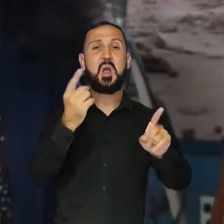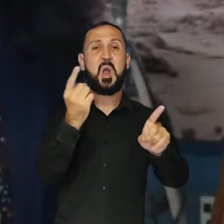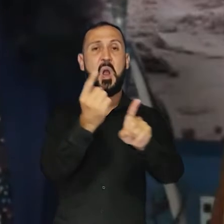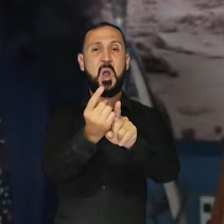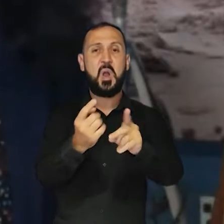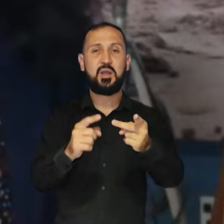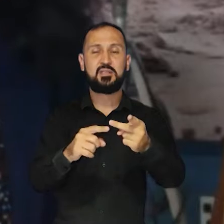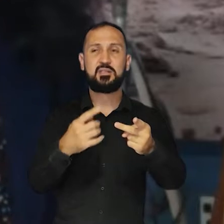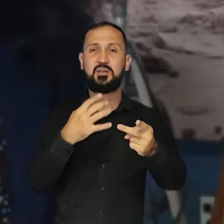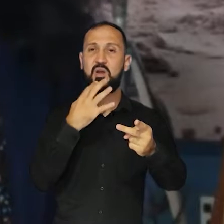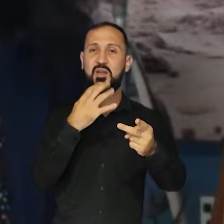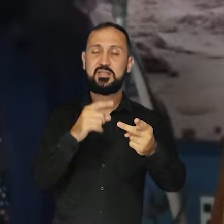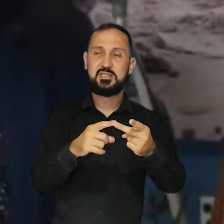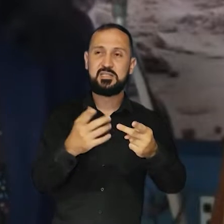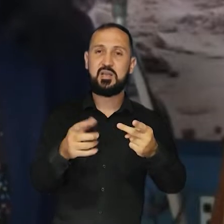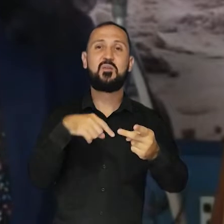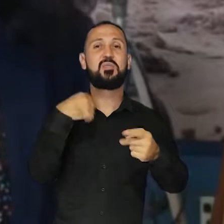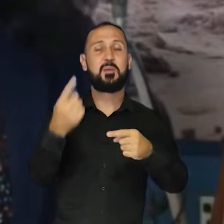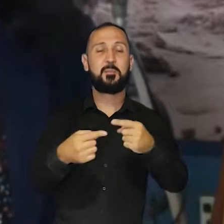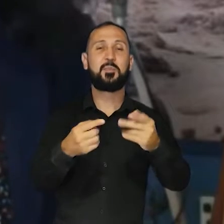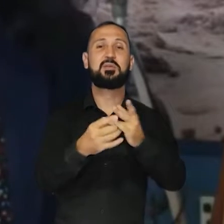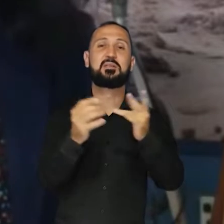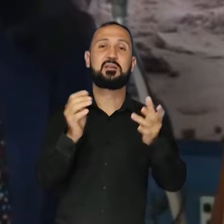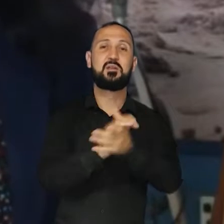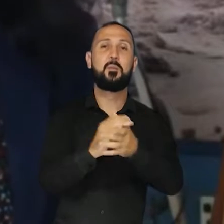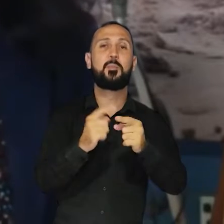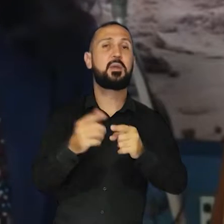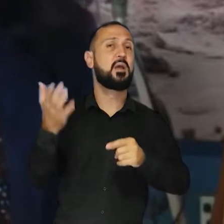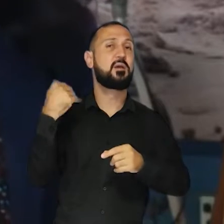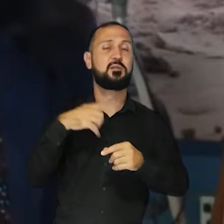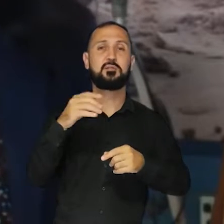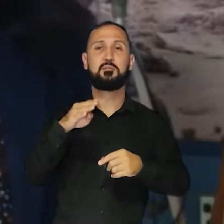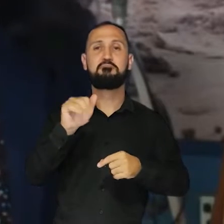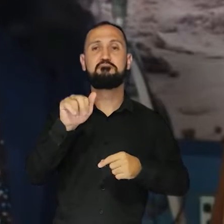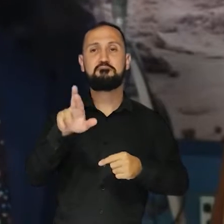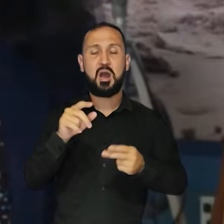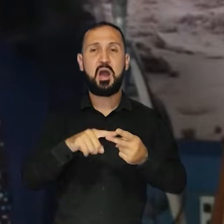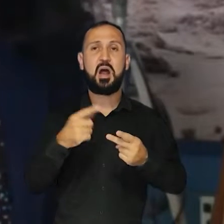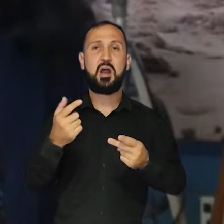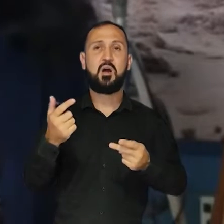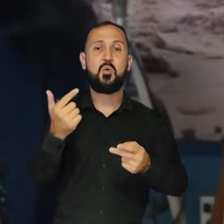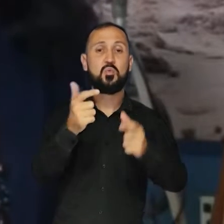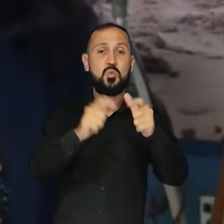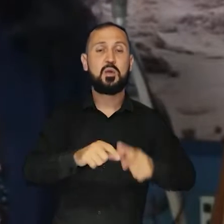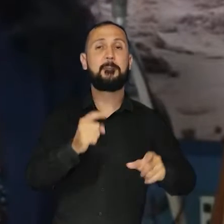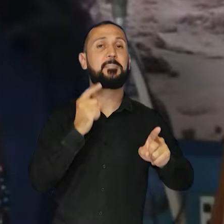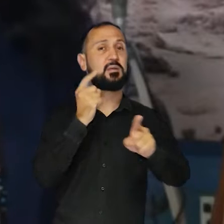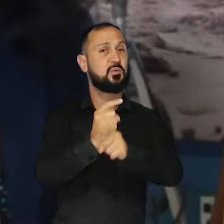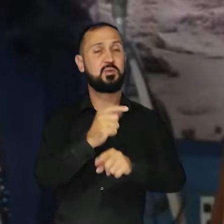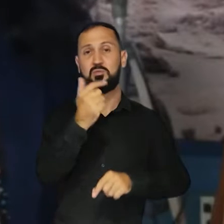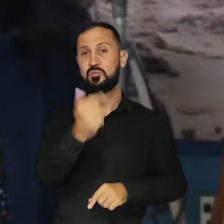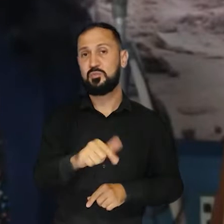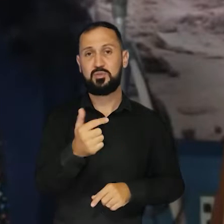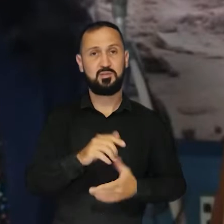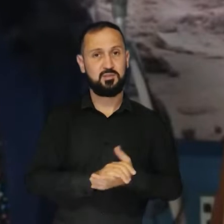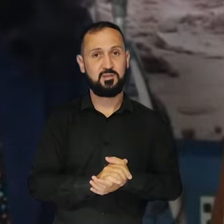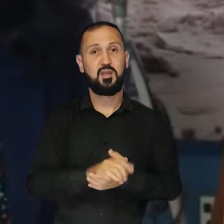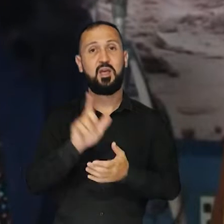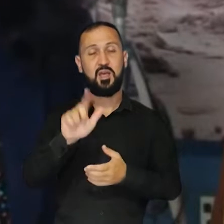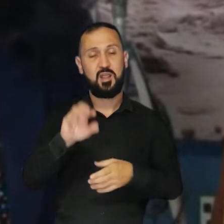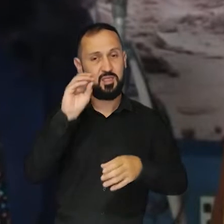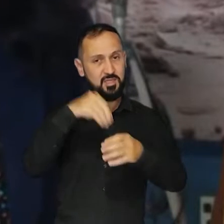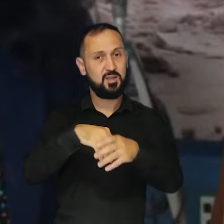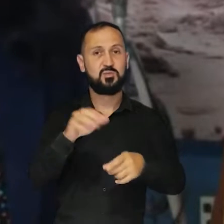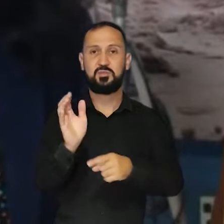sabe? Pessoas que se conheceram na porta do cinema, depois se casaram, porque você imagina, não tinha bar, não tinha outro lugar para as pessoas